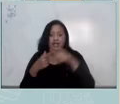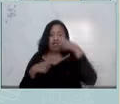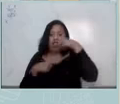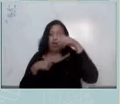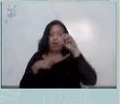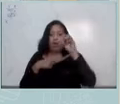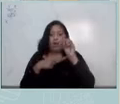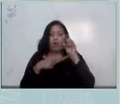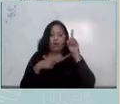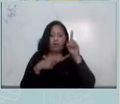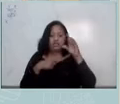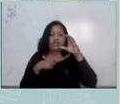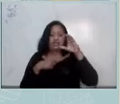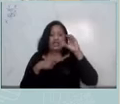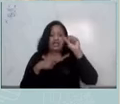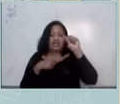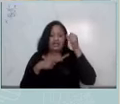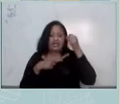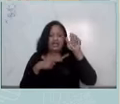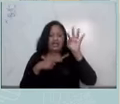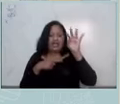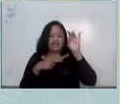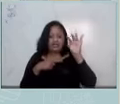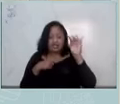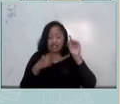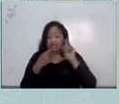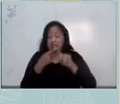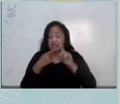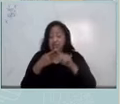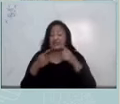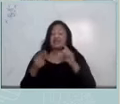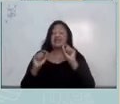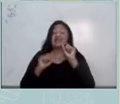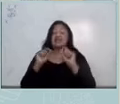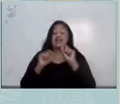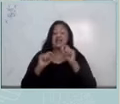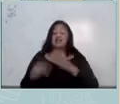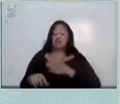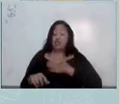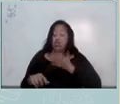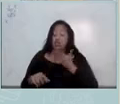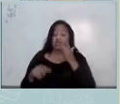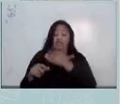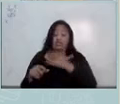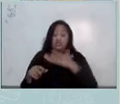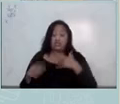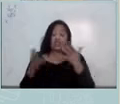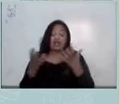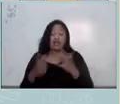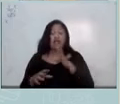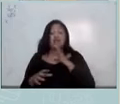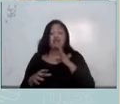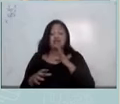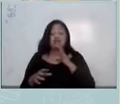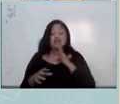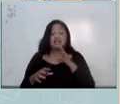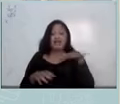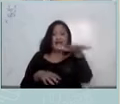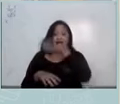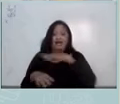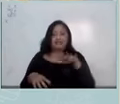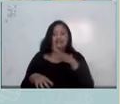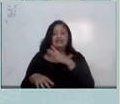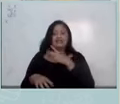também, chamado Canal Saúde, que é muito bacana também, para quem gosta da área de saúde, quer conhecer um pouco mais sobre a área de saúde. Eles debatem sobre vários temas, e